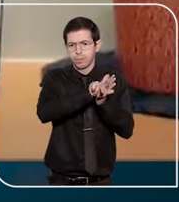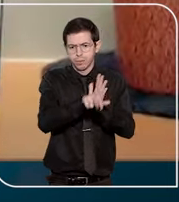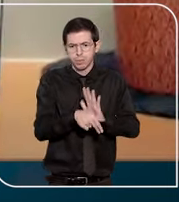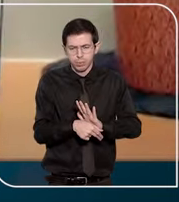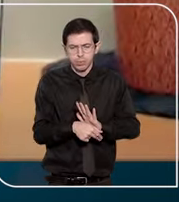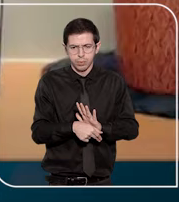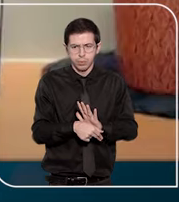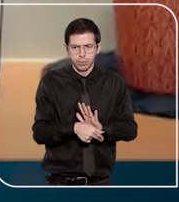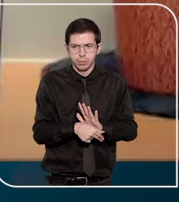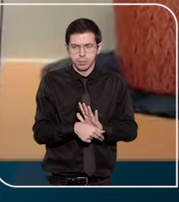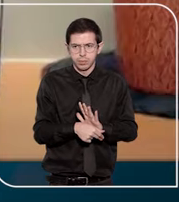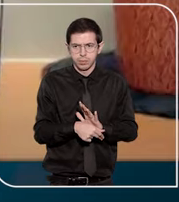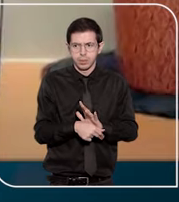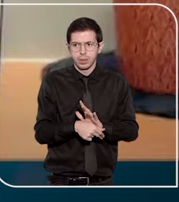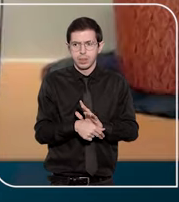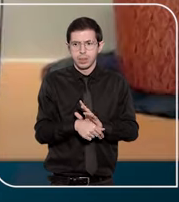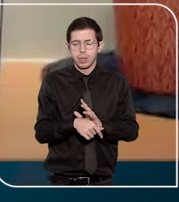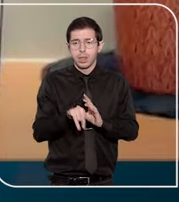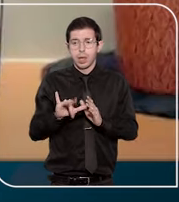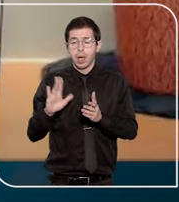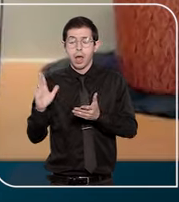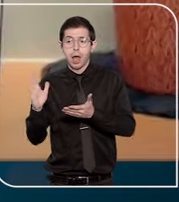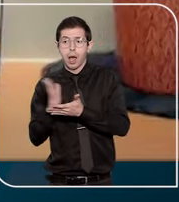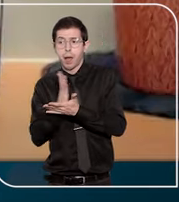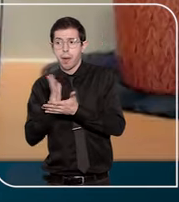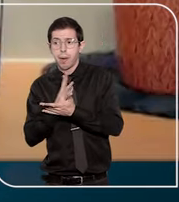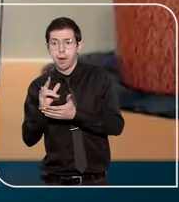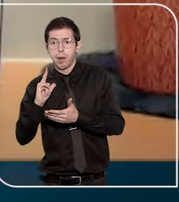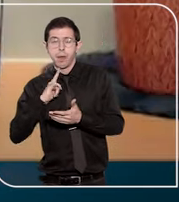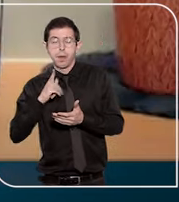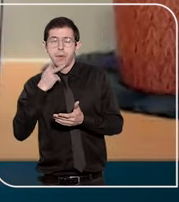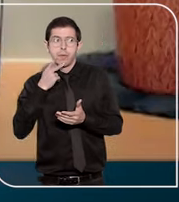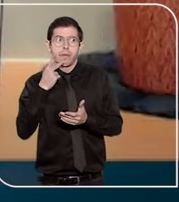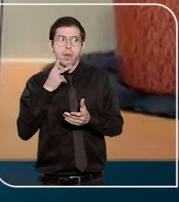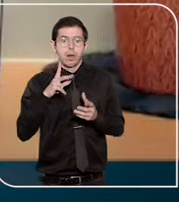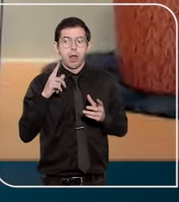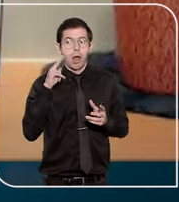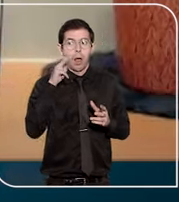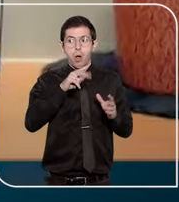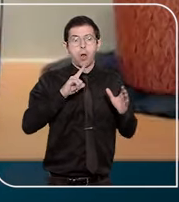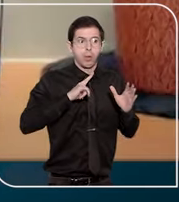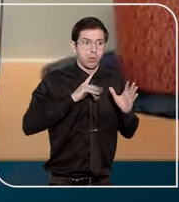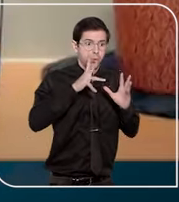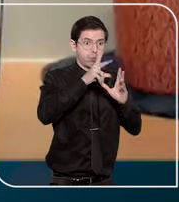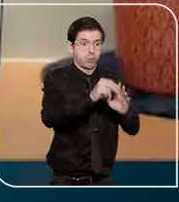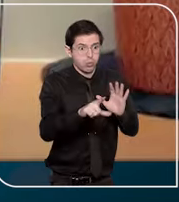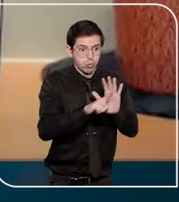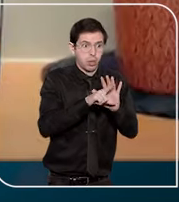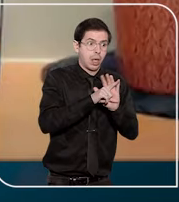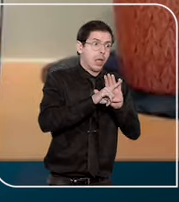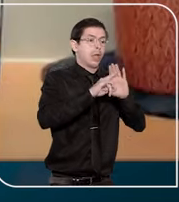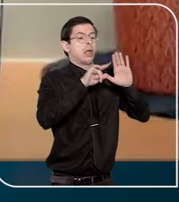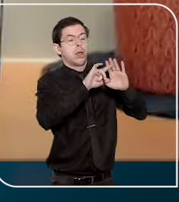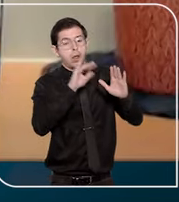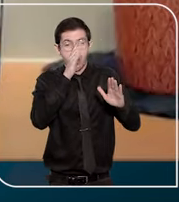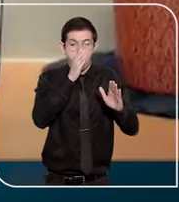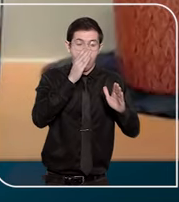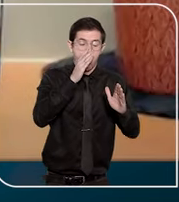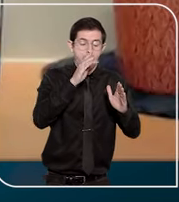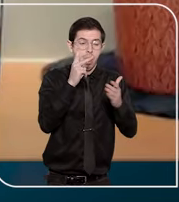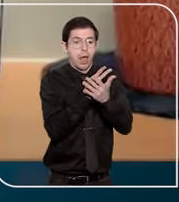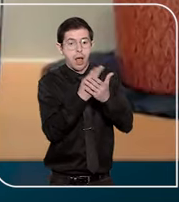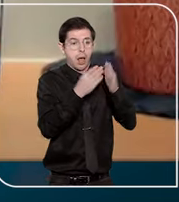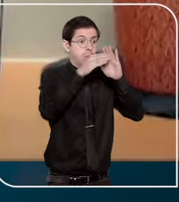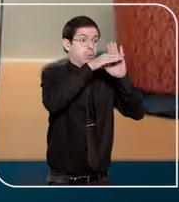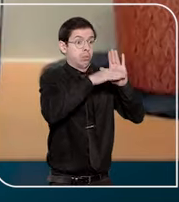Se a parte não pode trazer um recurso alegando que foi violado todas as leis, todos os artigos, todos os parágrafos do